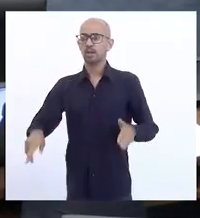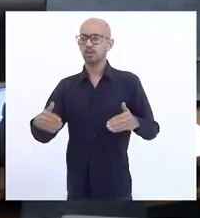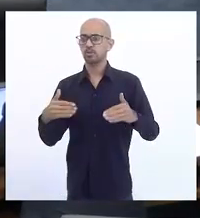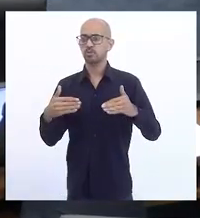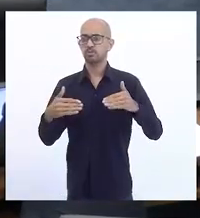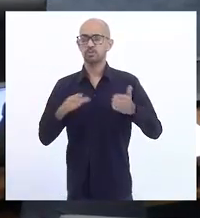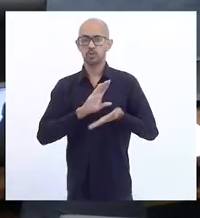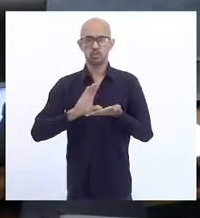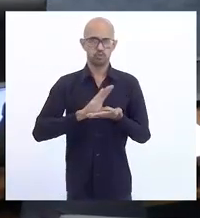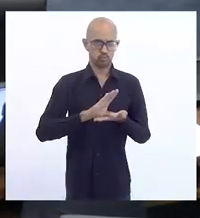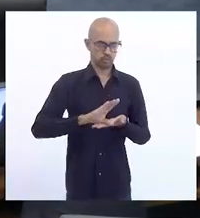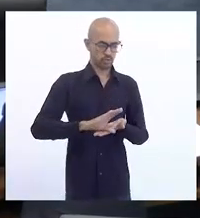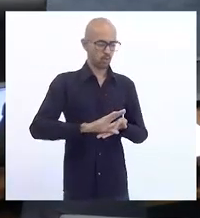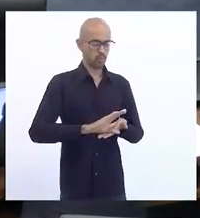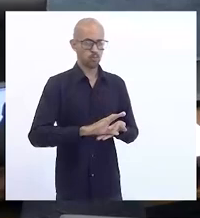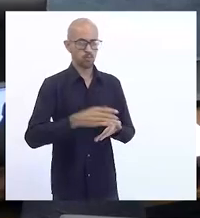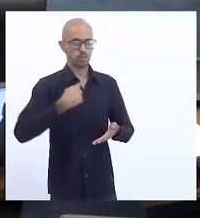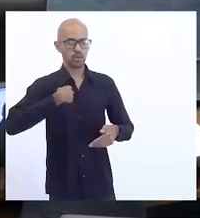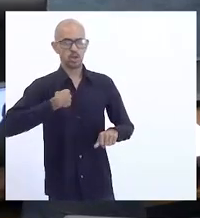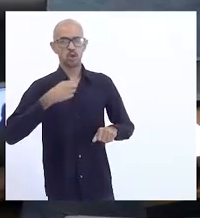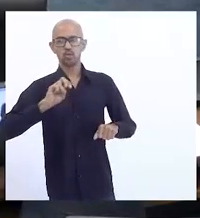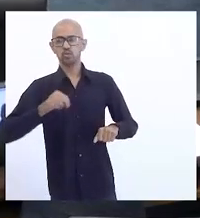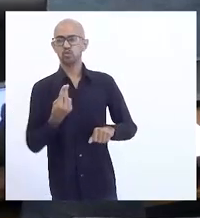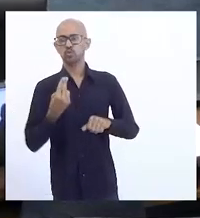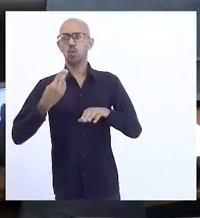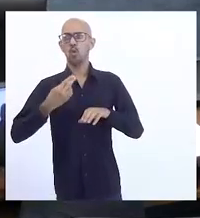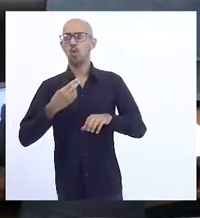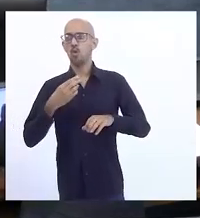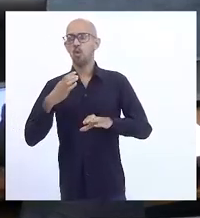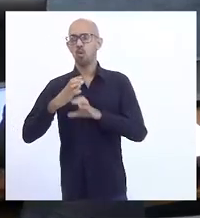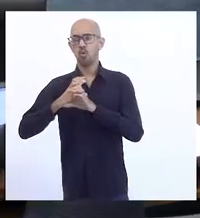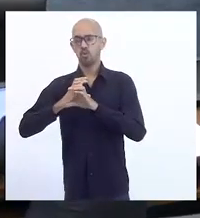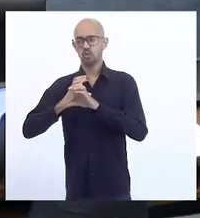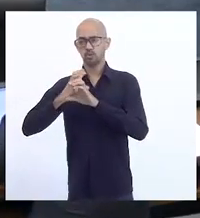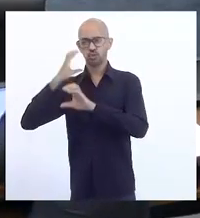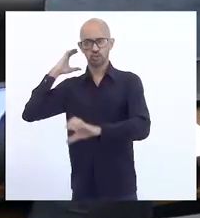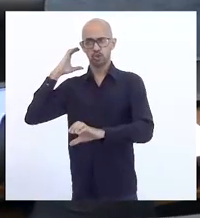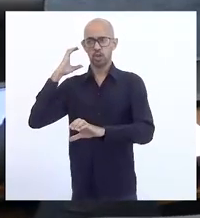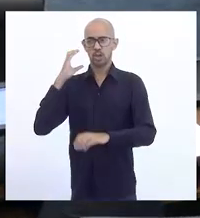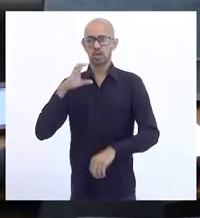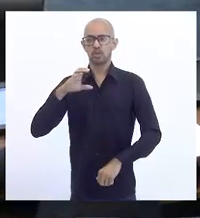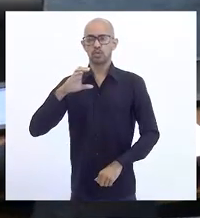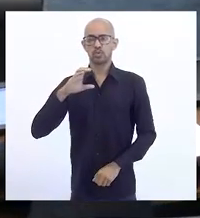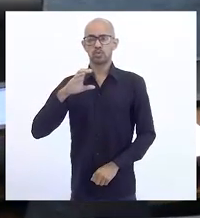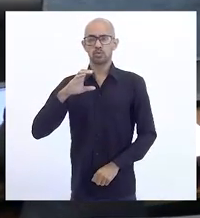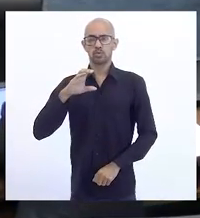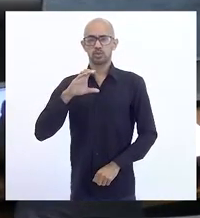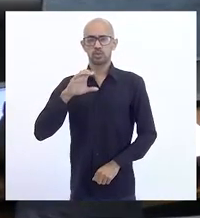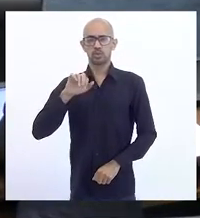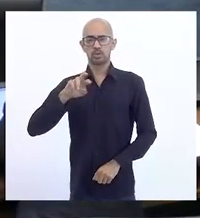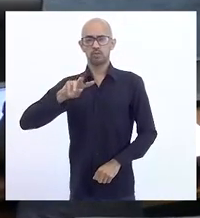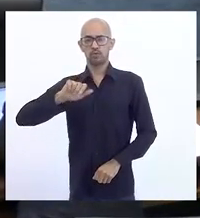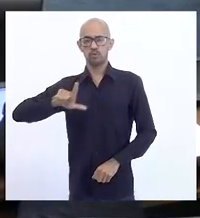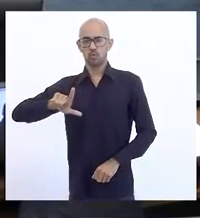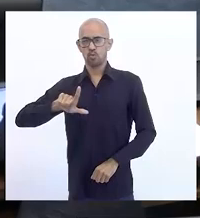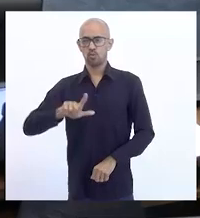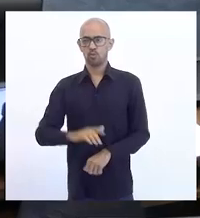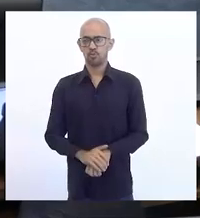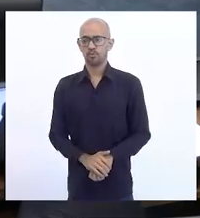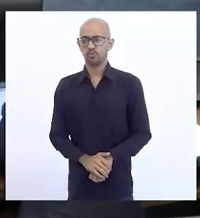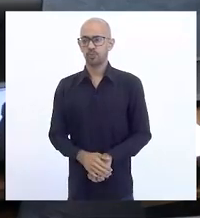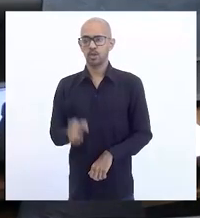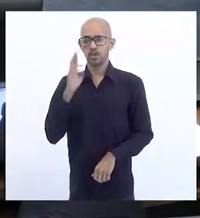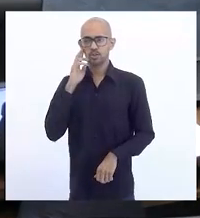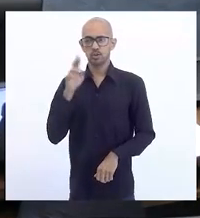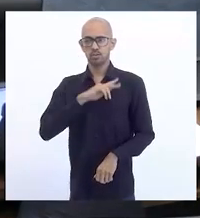constitucionalista e eu sou um mero engenheiro civil. Senhora presidente, senhor presidente,